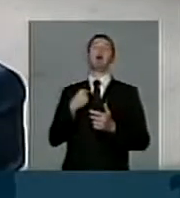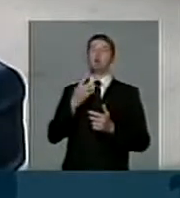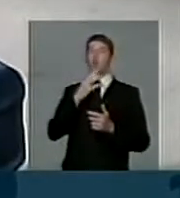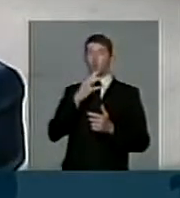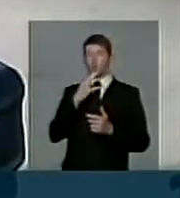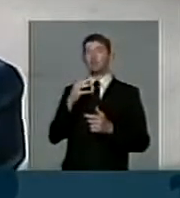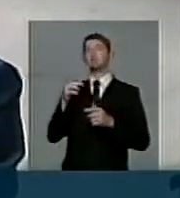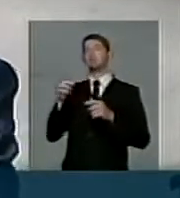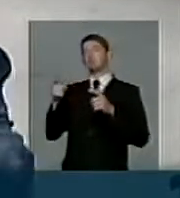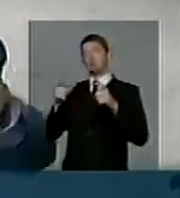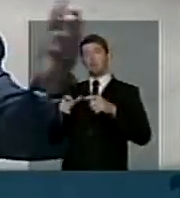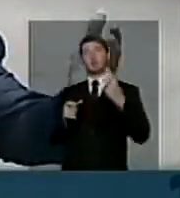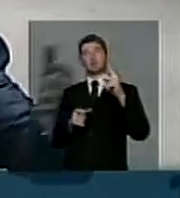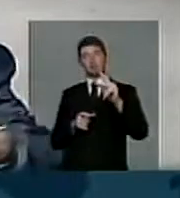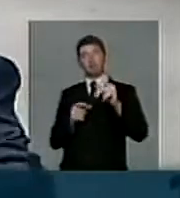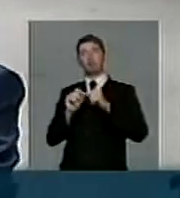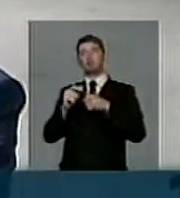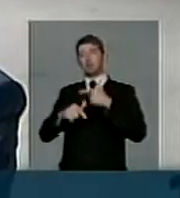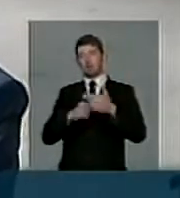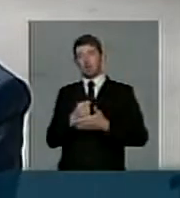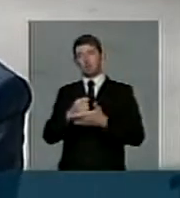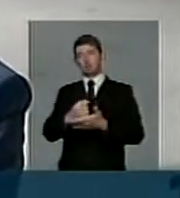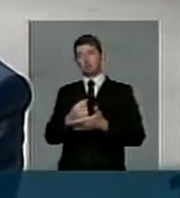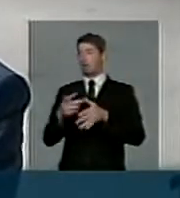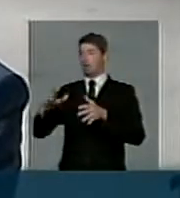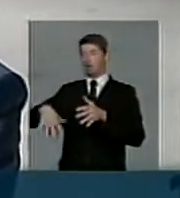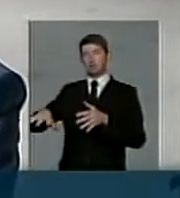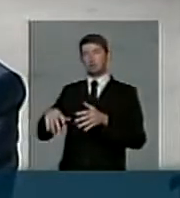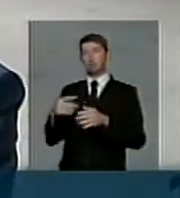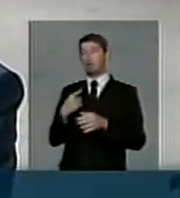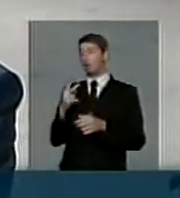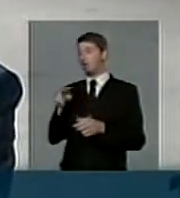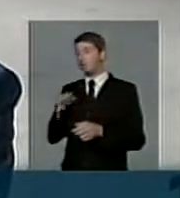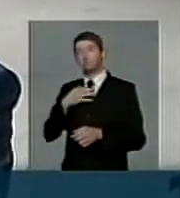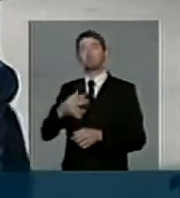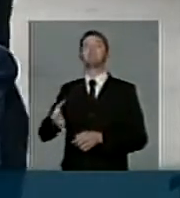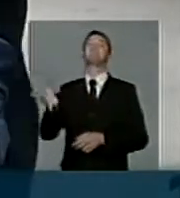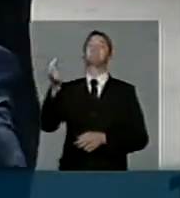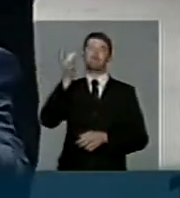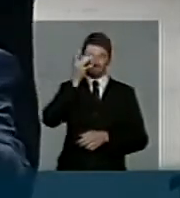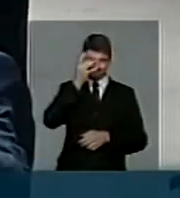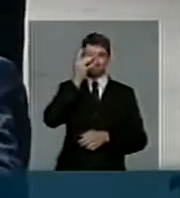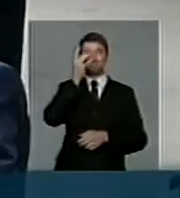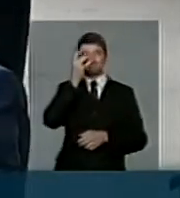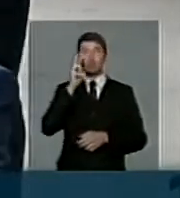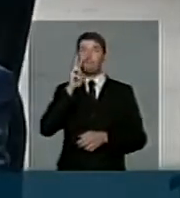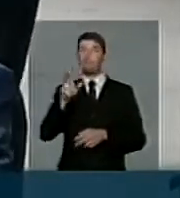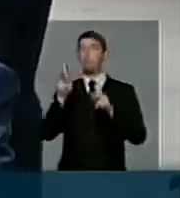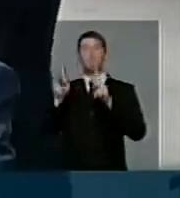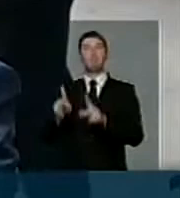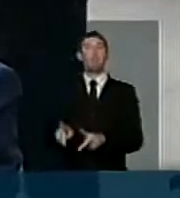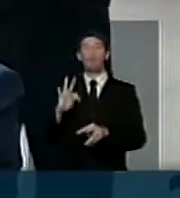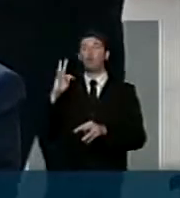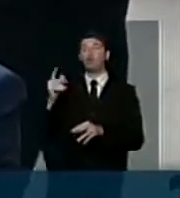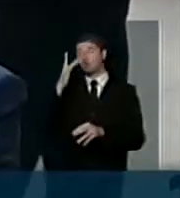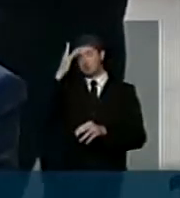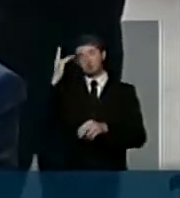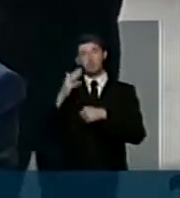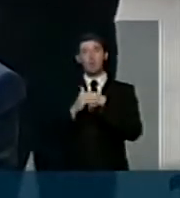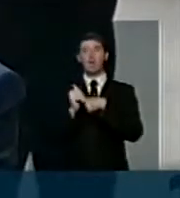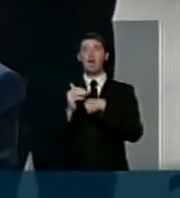Negrinho. Eu que por vezes lá andei antes de Vossa Excelência ser prefeito de Rio Negrinho e depois tive a